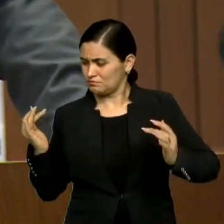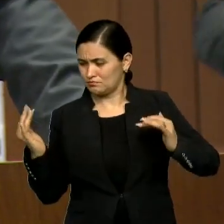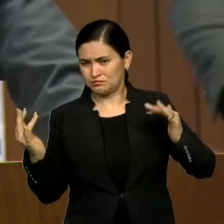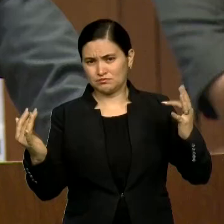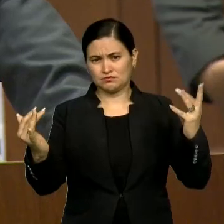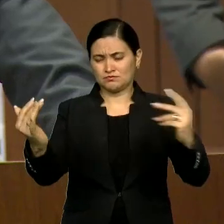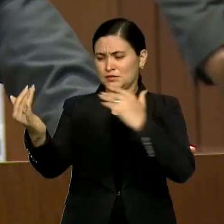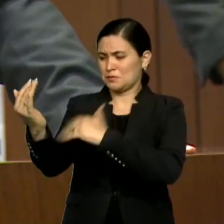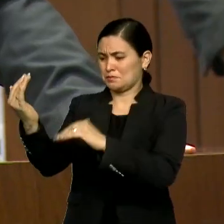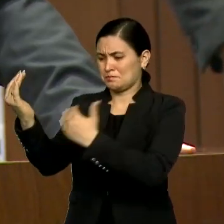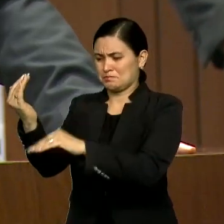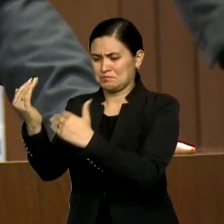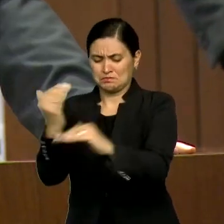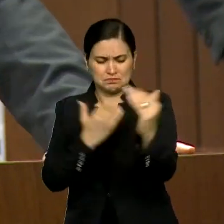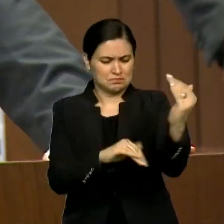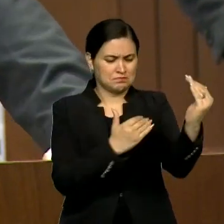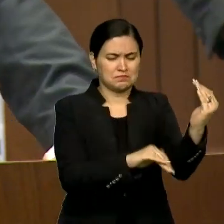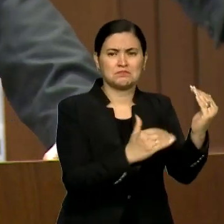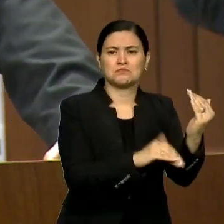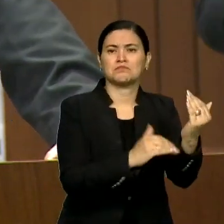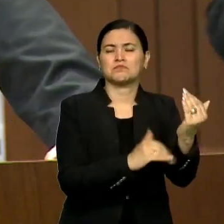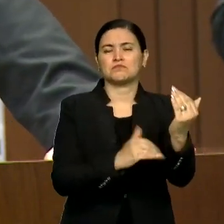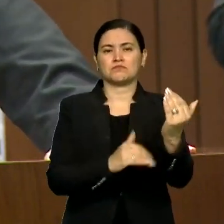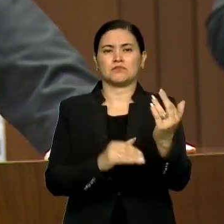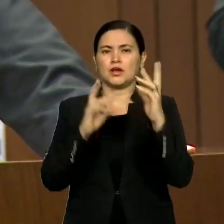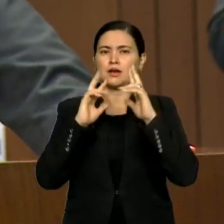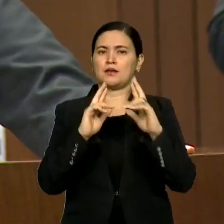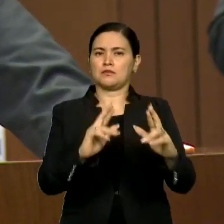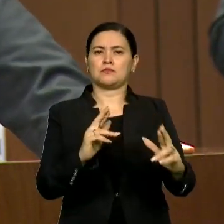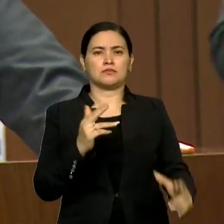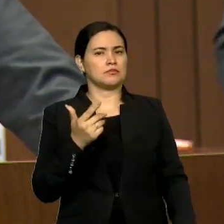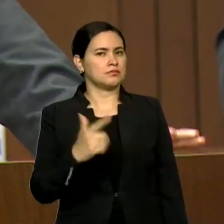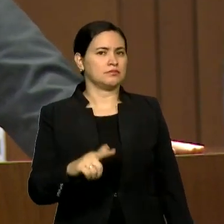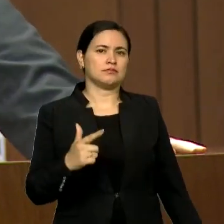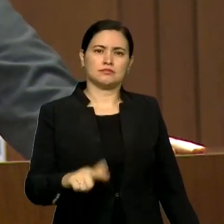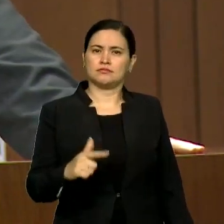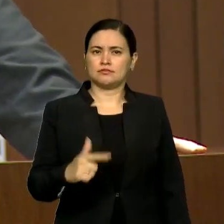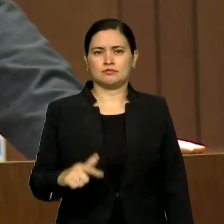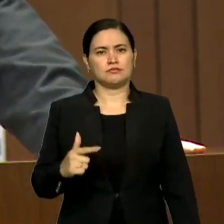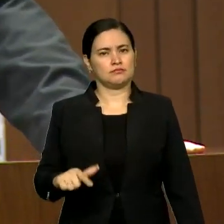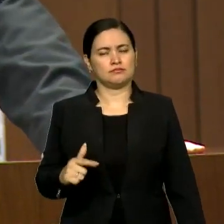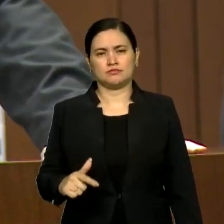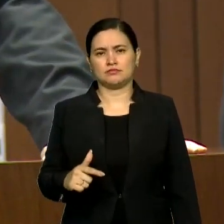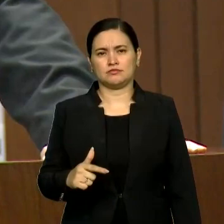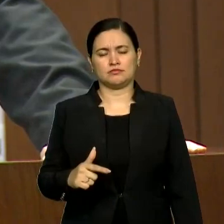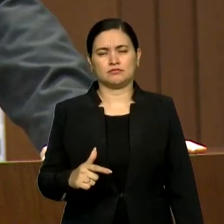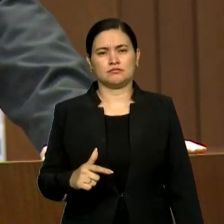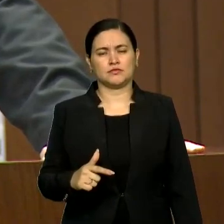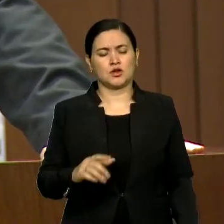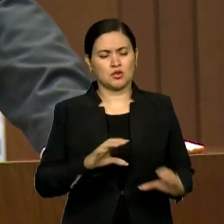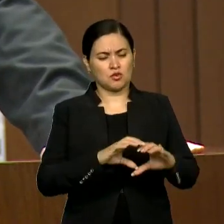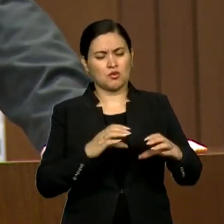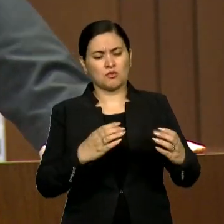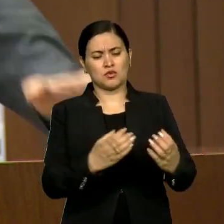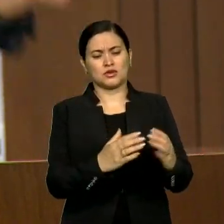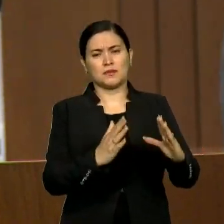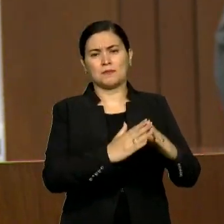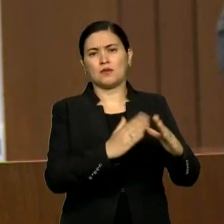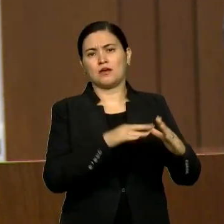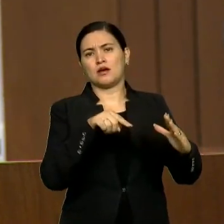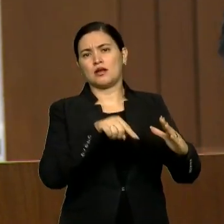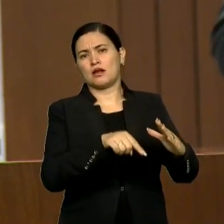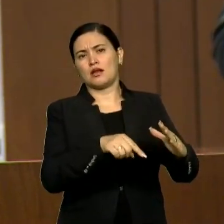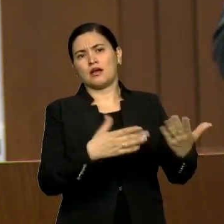não está sendo respeitado, concluindo, senhor presidente, não estão sendo respeitadas as comunidades que moram ali. O